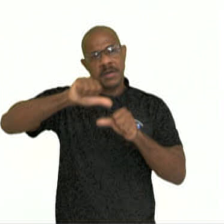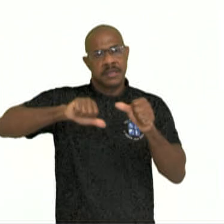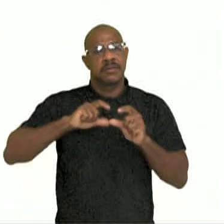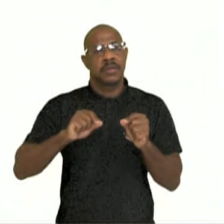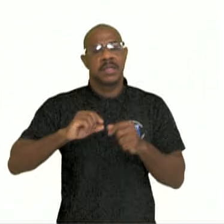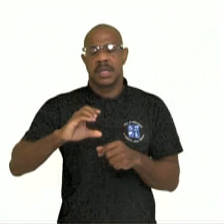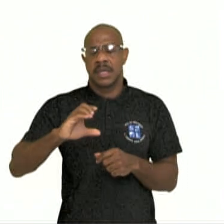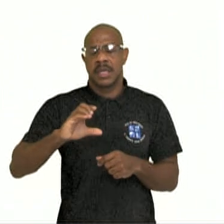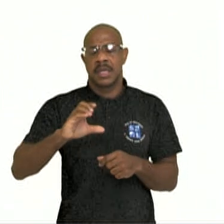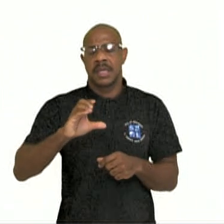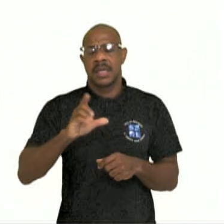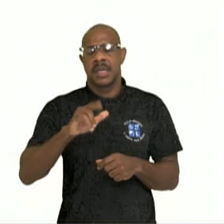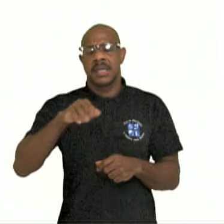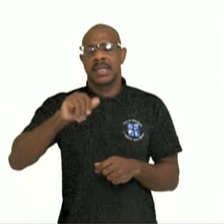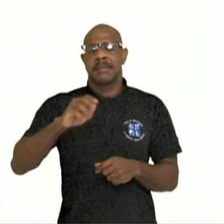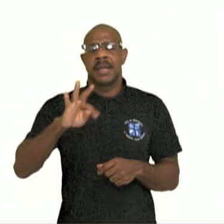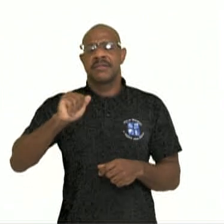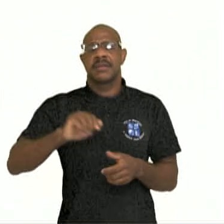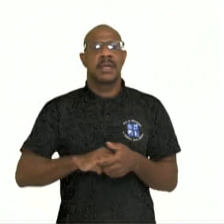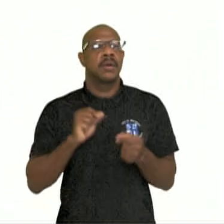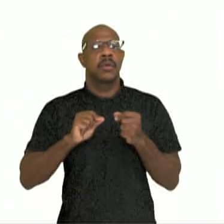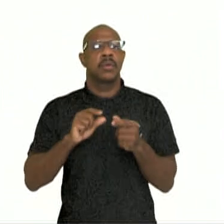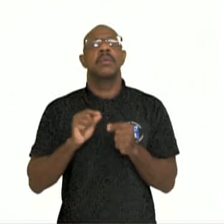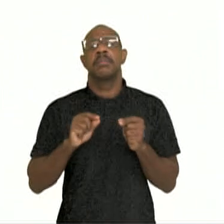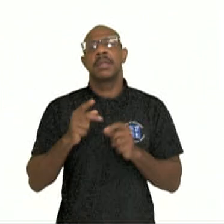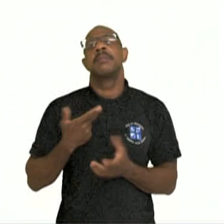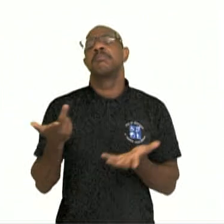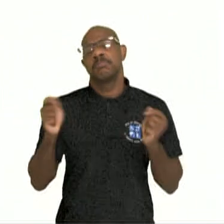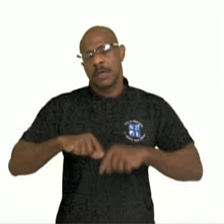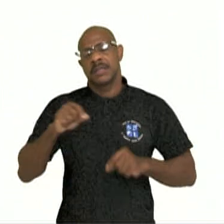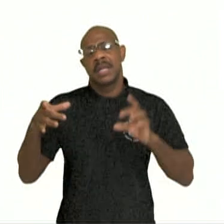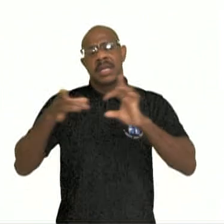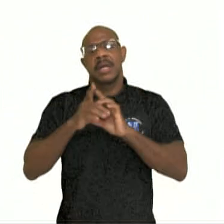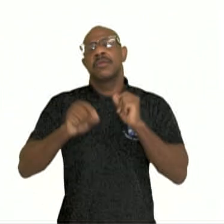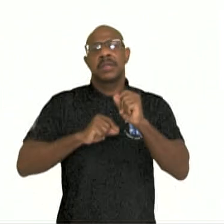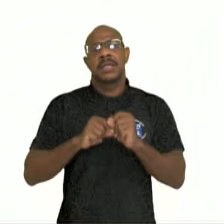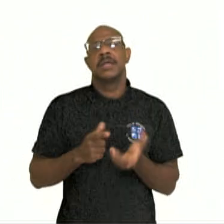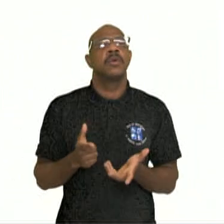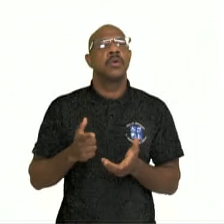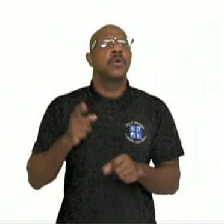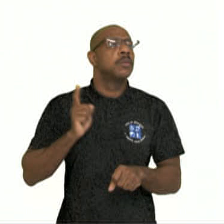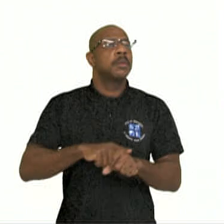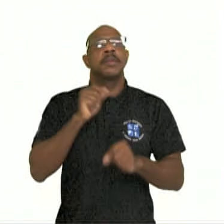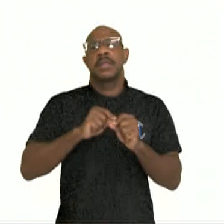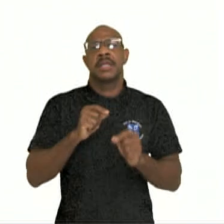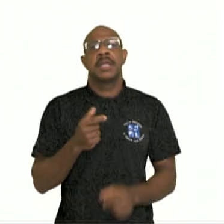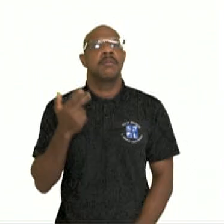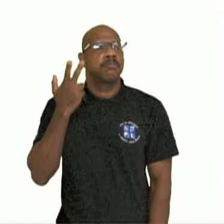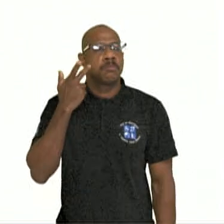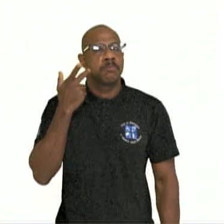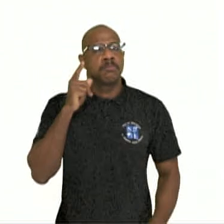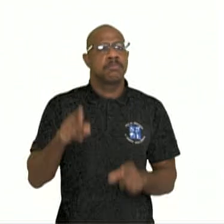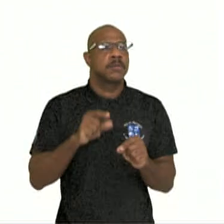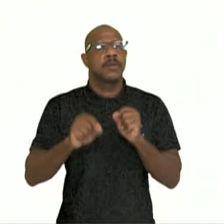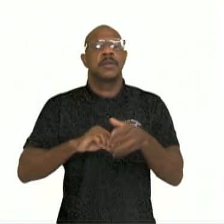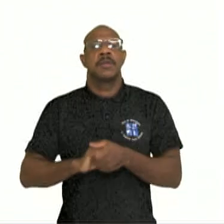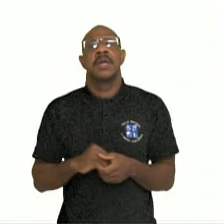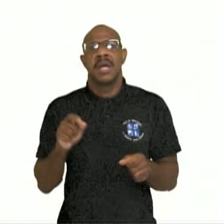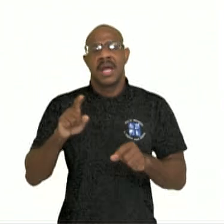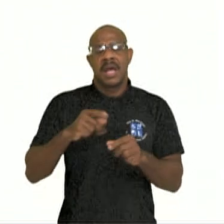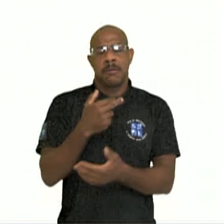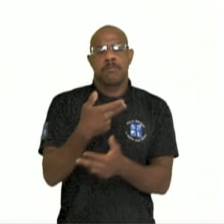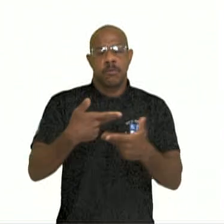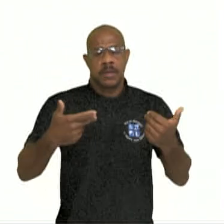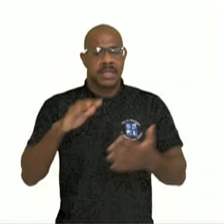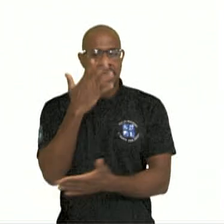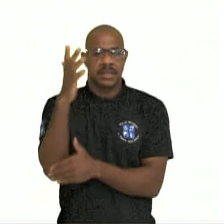elas podem estar associadas a condições naturais ou ainda a condições antrópicas, ou seja, elementos da natureza